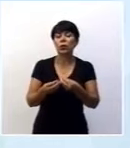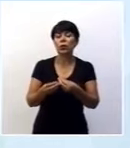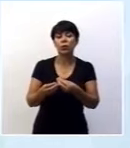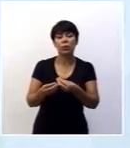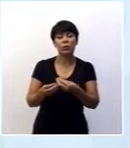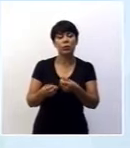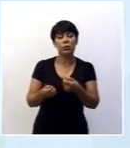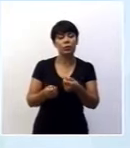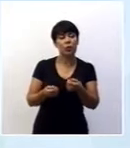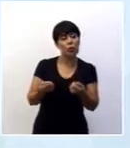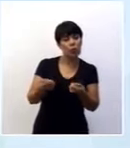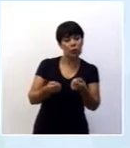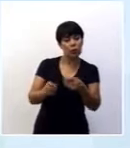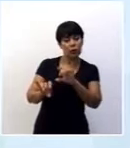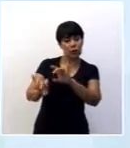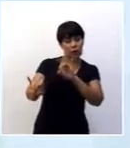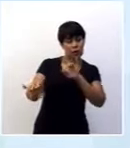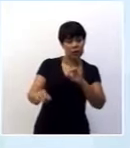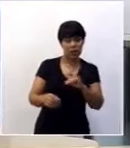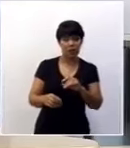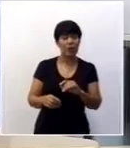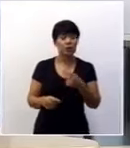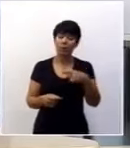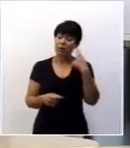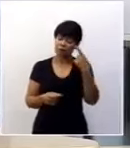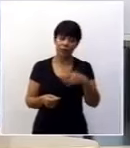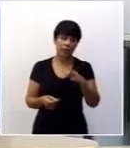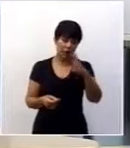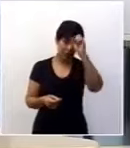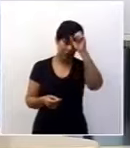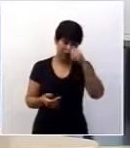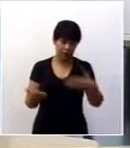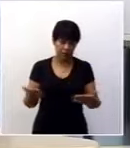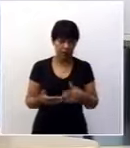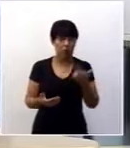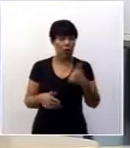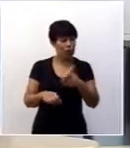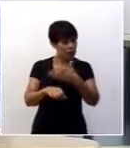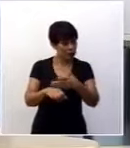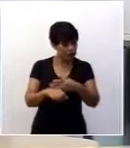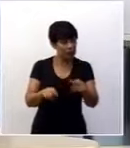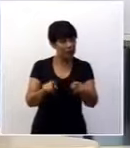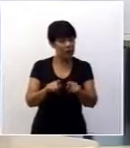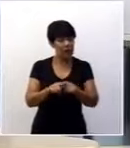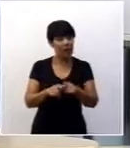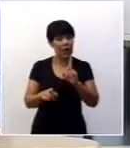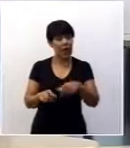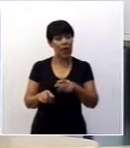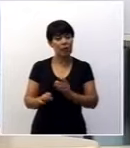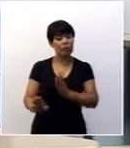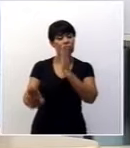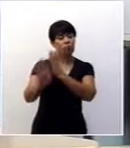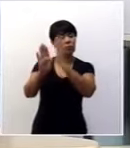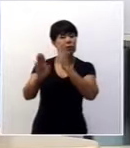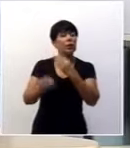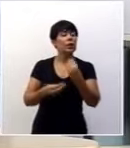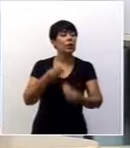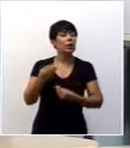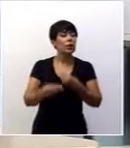gente vai ter melhor noção sobre isso. E uma outra habilidade que está relacionada lá é a questão da identificar as funções